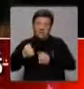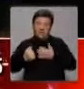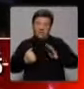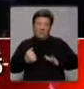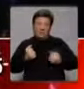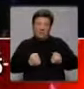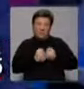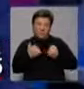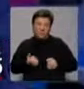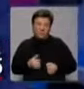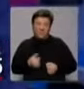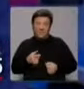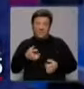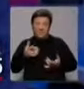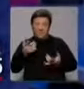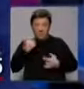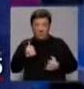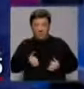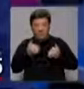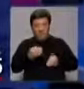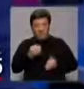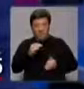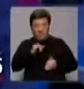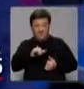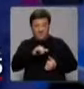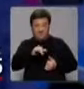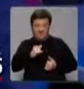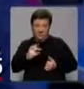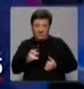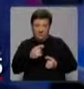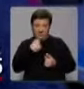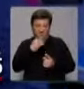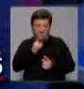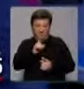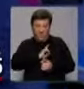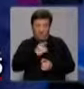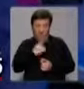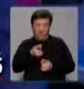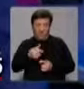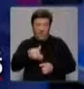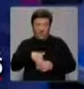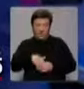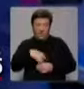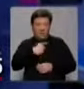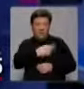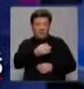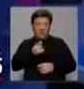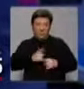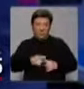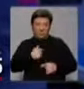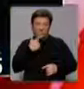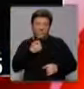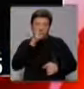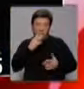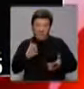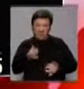oposição sendo uma vitória do ciza E como tu próprio dizes eh é a votação de muitos outros gregos pergunto se